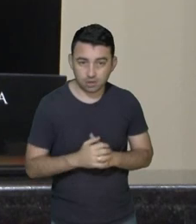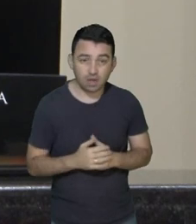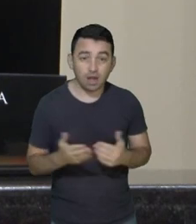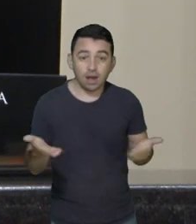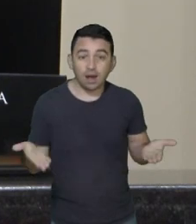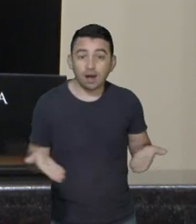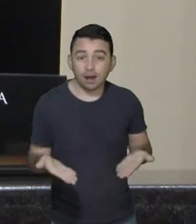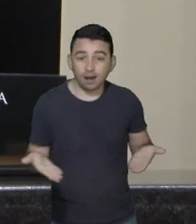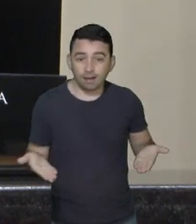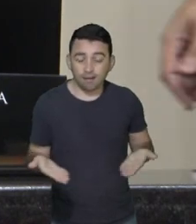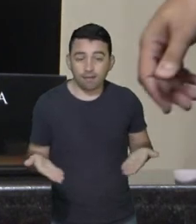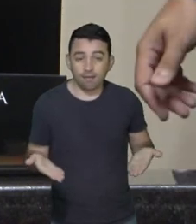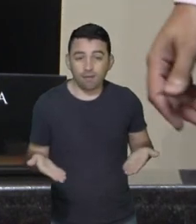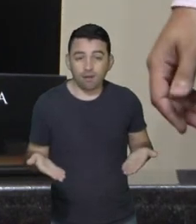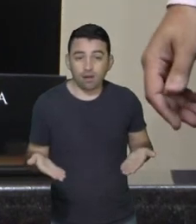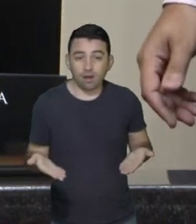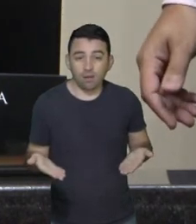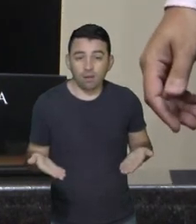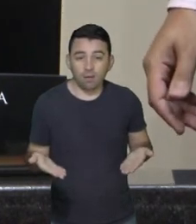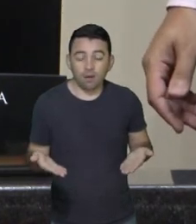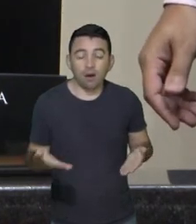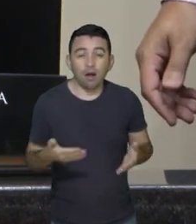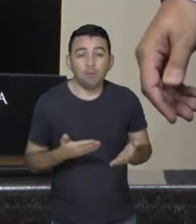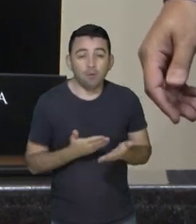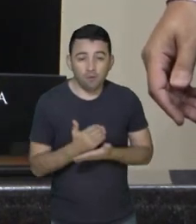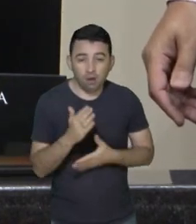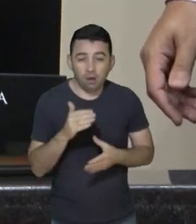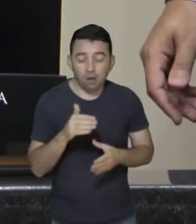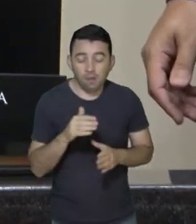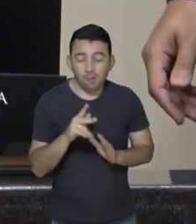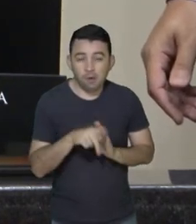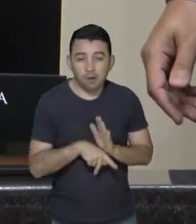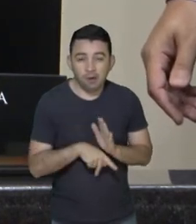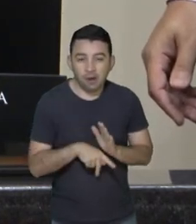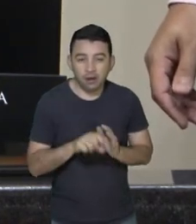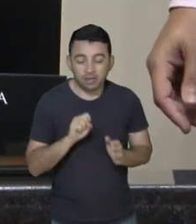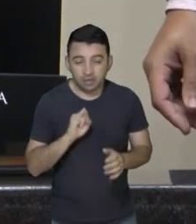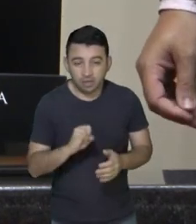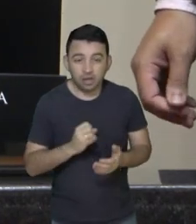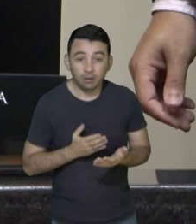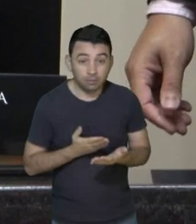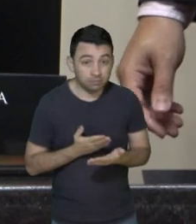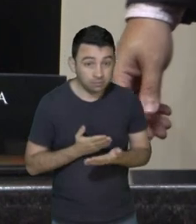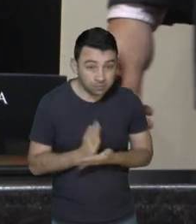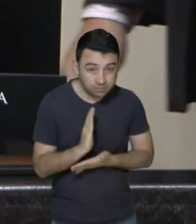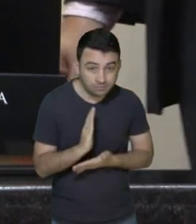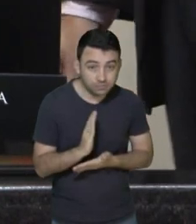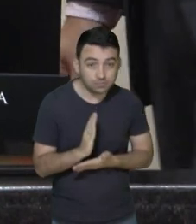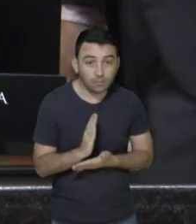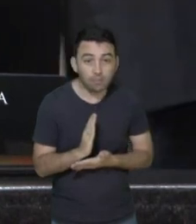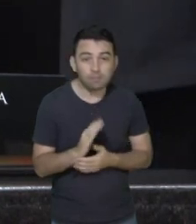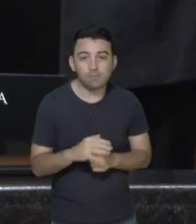para aprovar o projeto, se o projeto for aprovado, nós